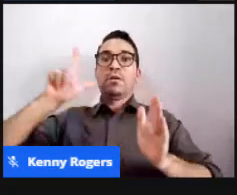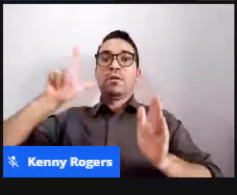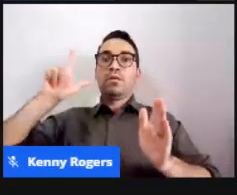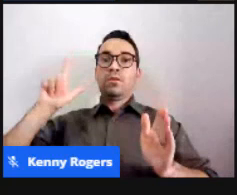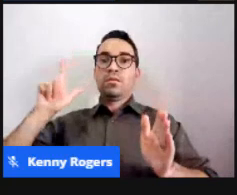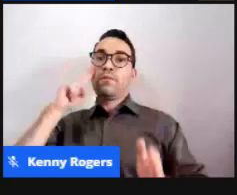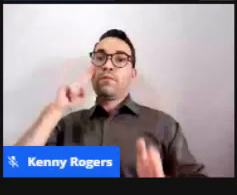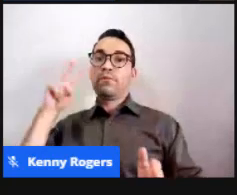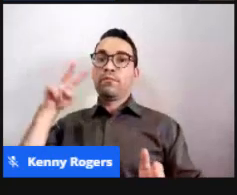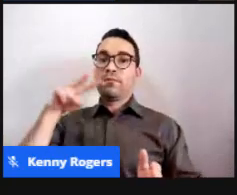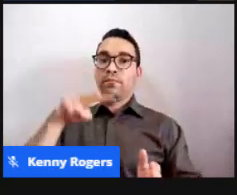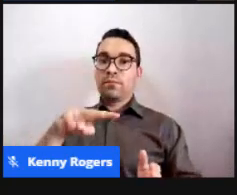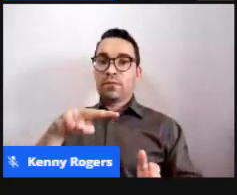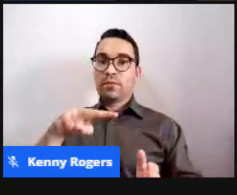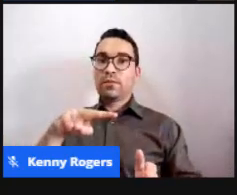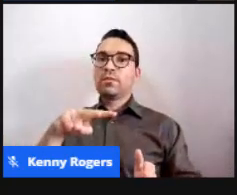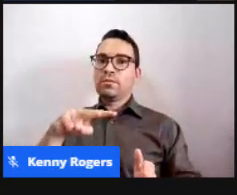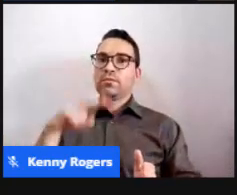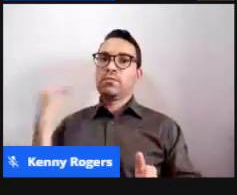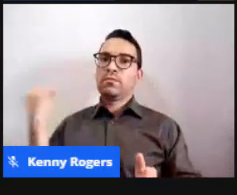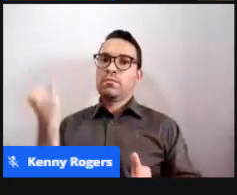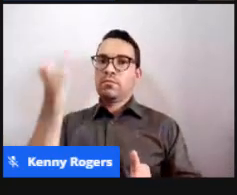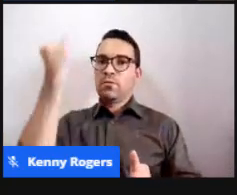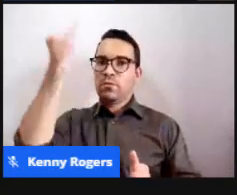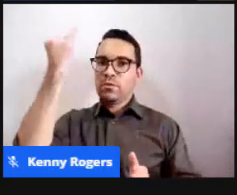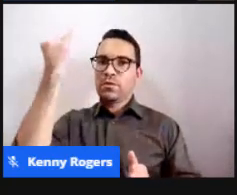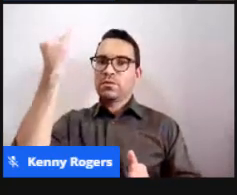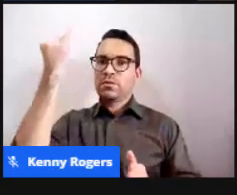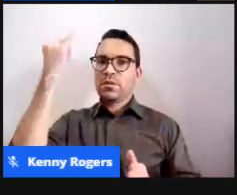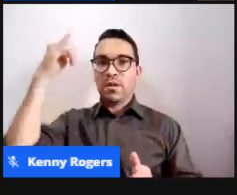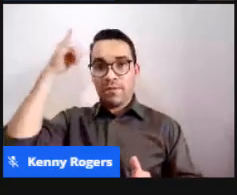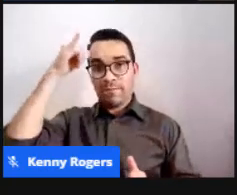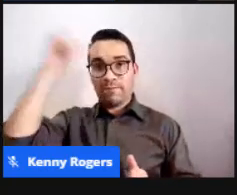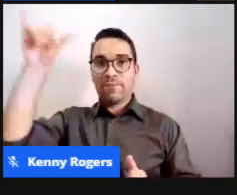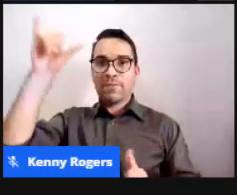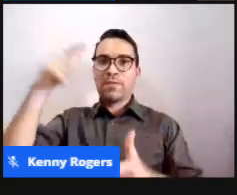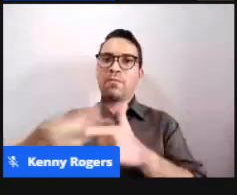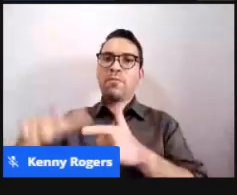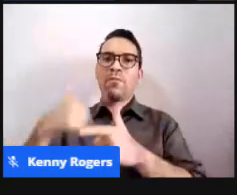ele evita inúmeros problemas, inúmeros problemas. Então,